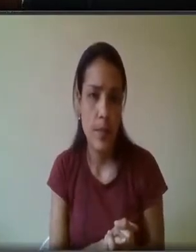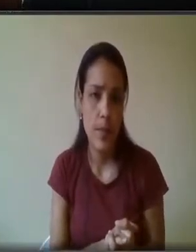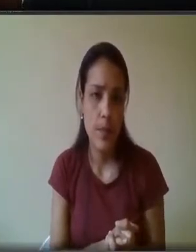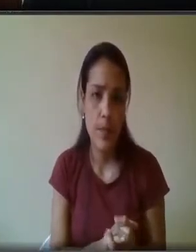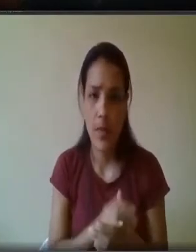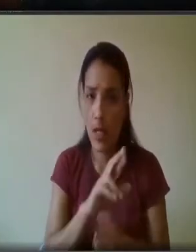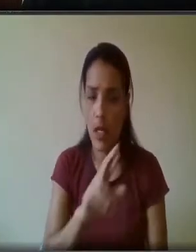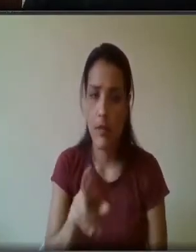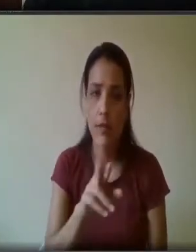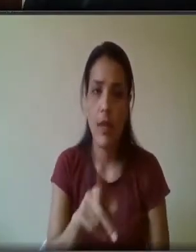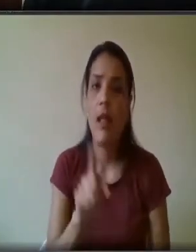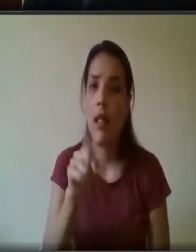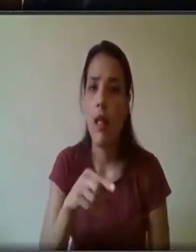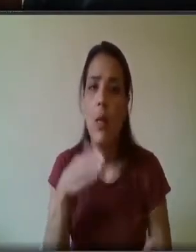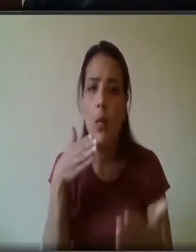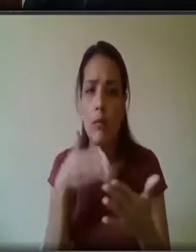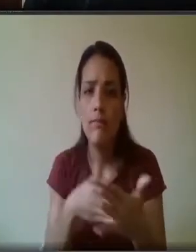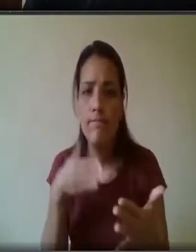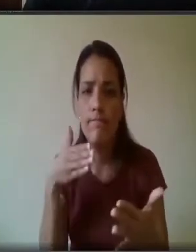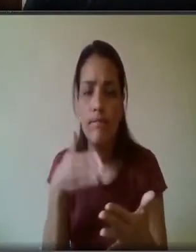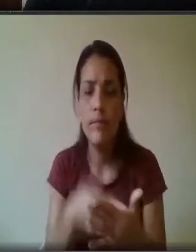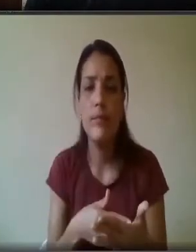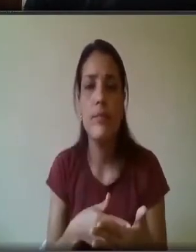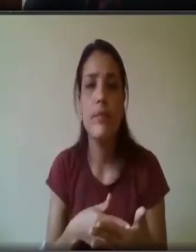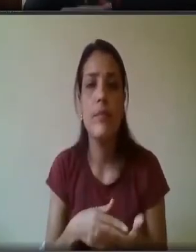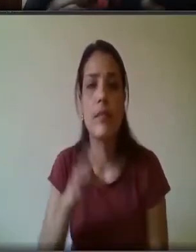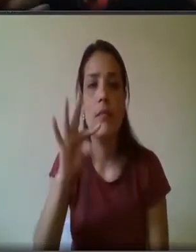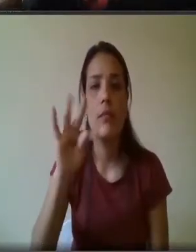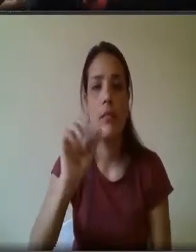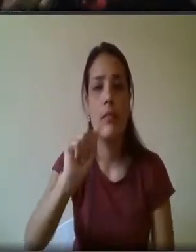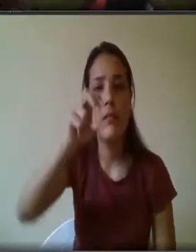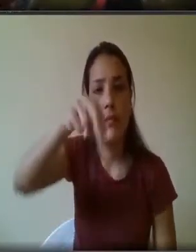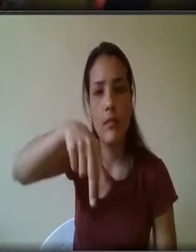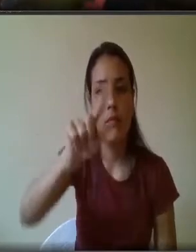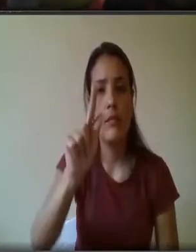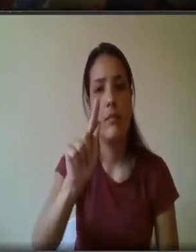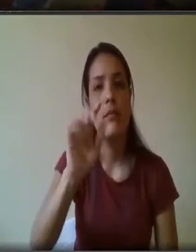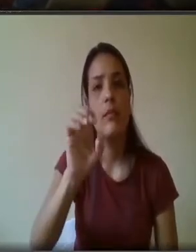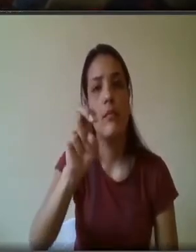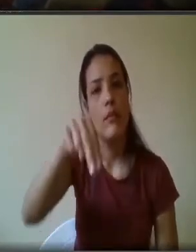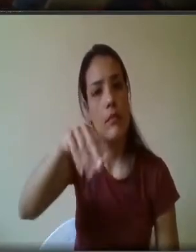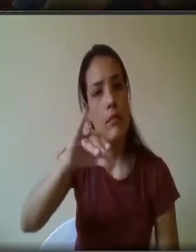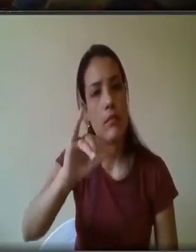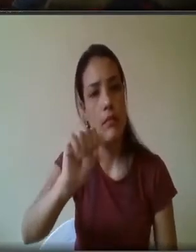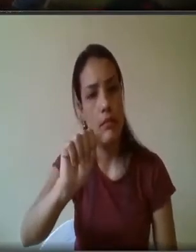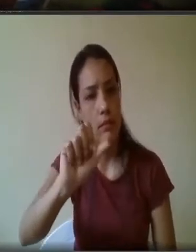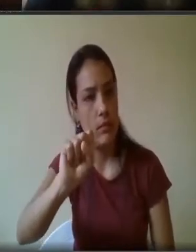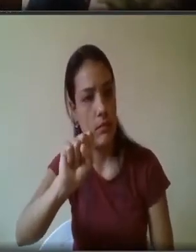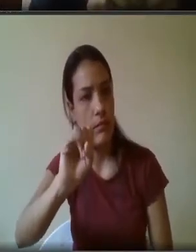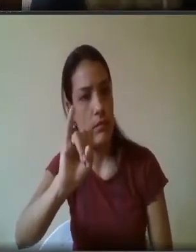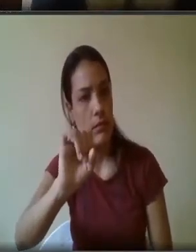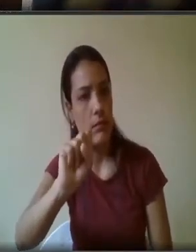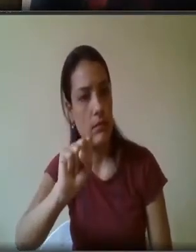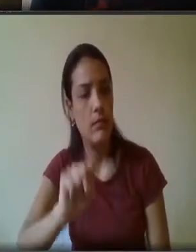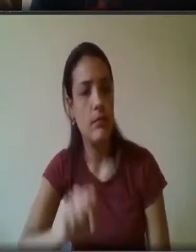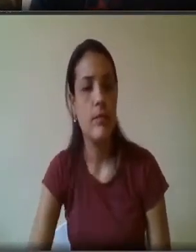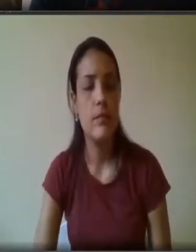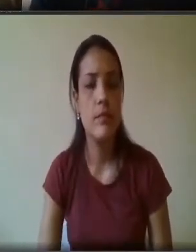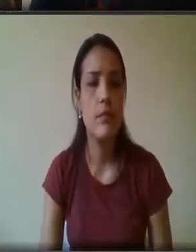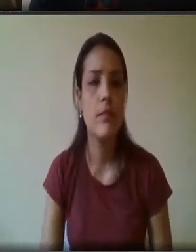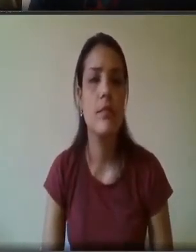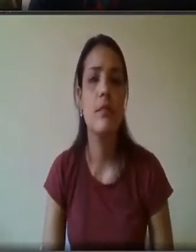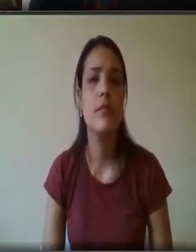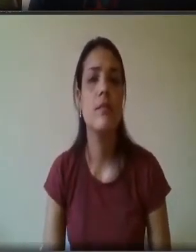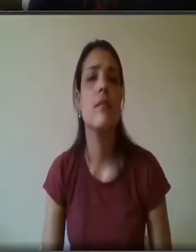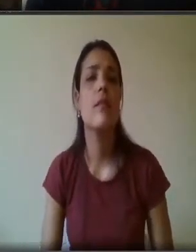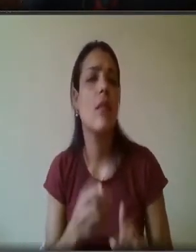que são os limites tangenciais ou limites transformantes. Bom, você falou que colisão é convergente,